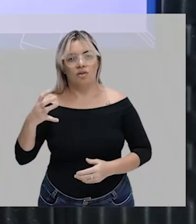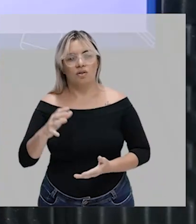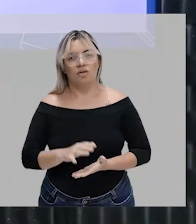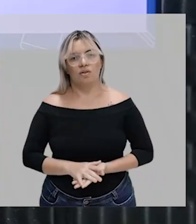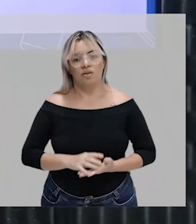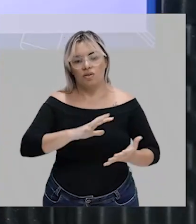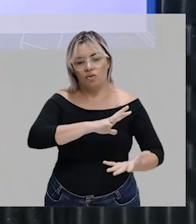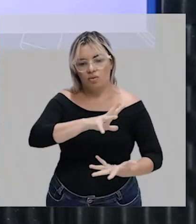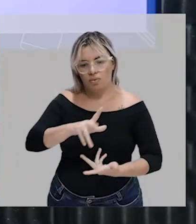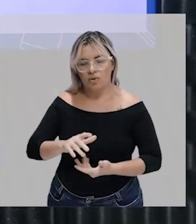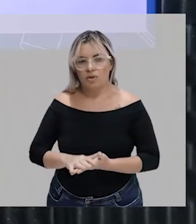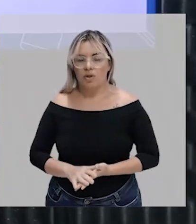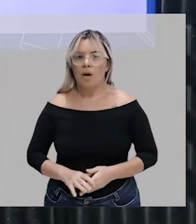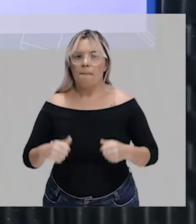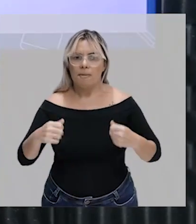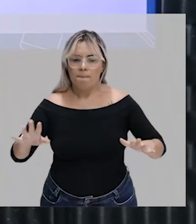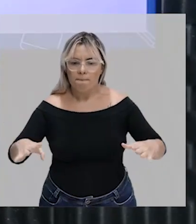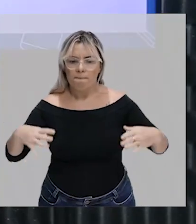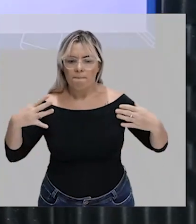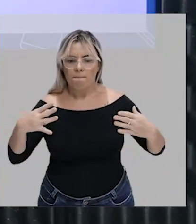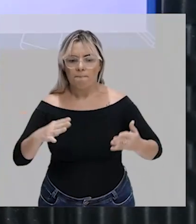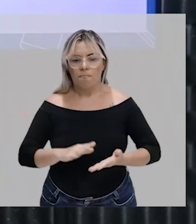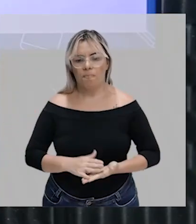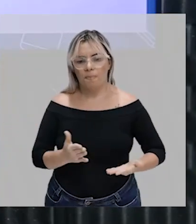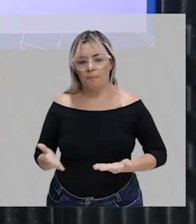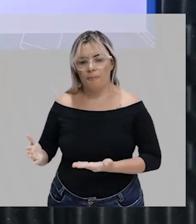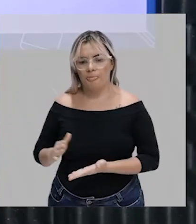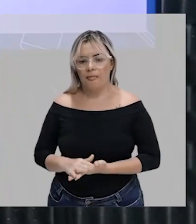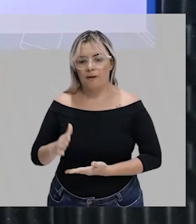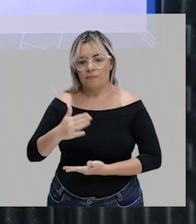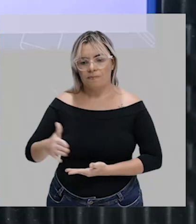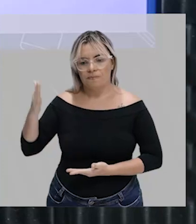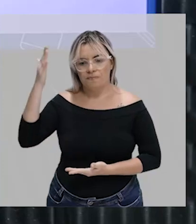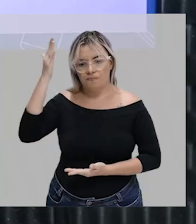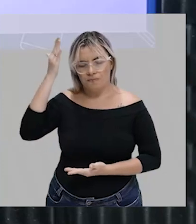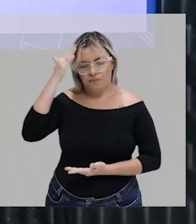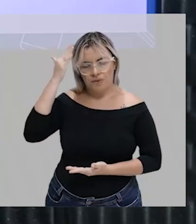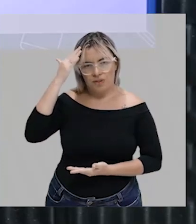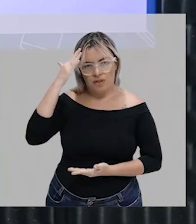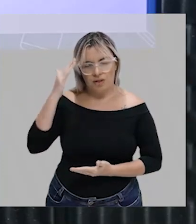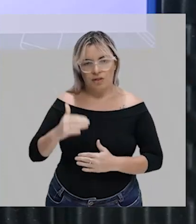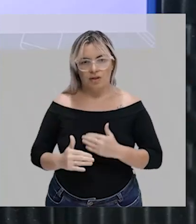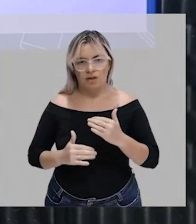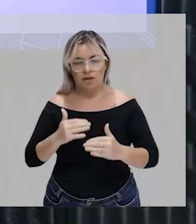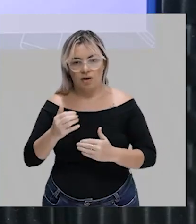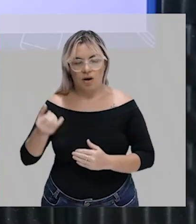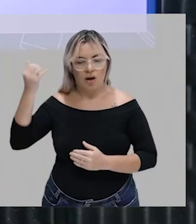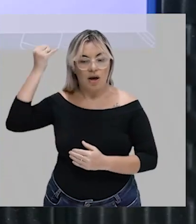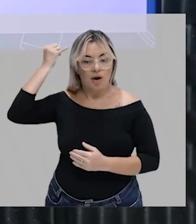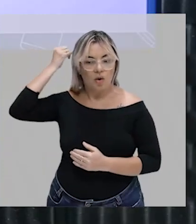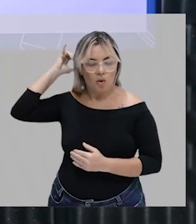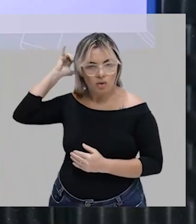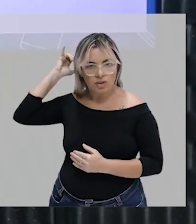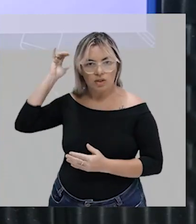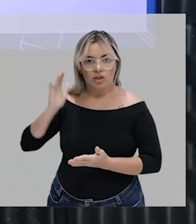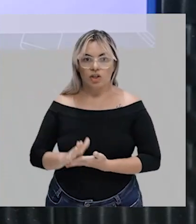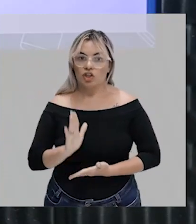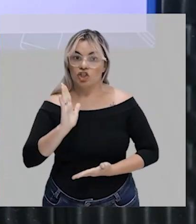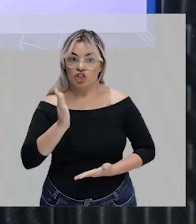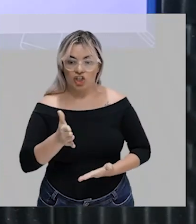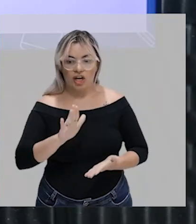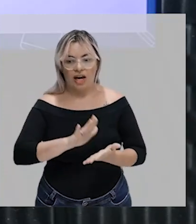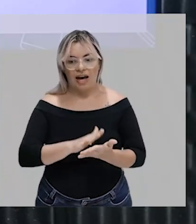atento a isso. A compreensão é um processo inconsciente, já a interpretação, um